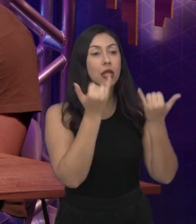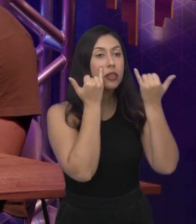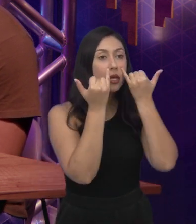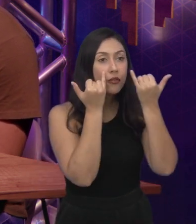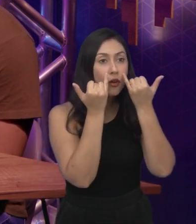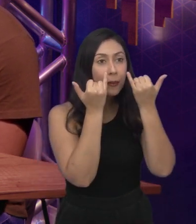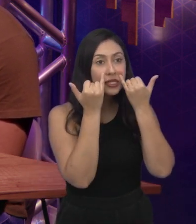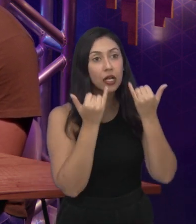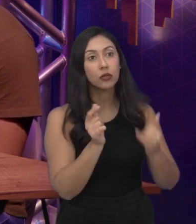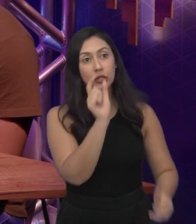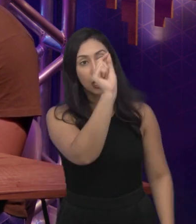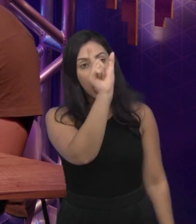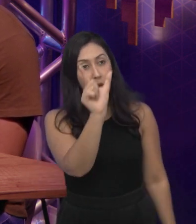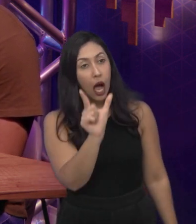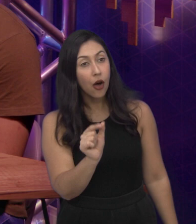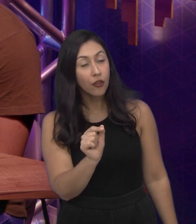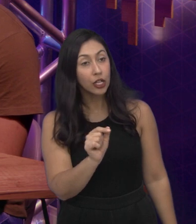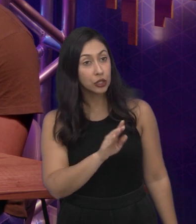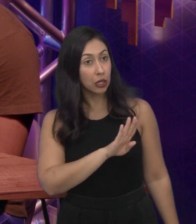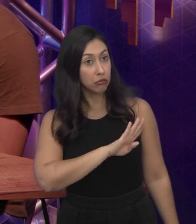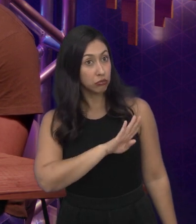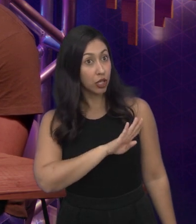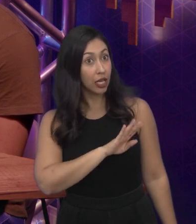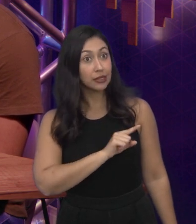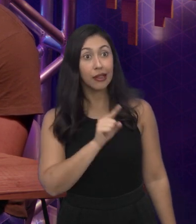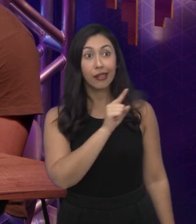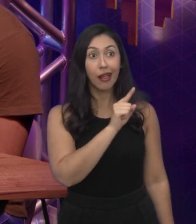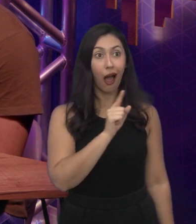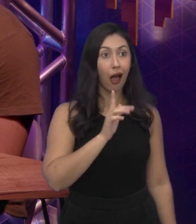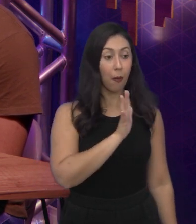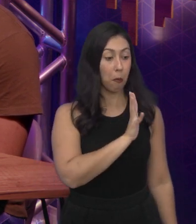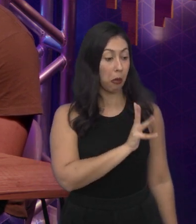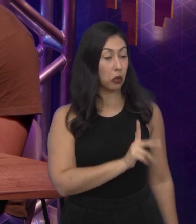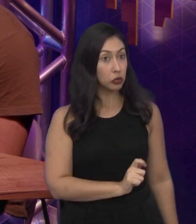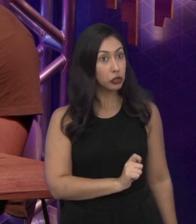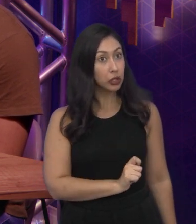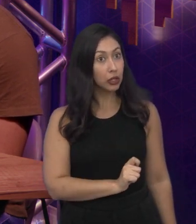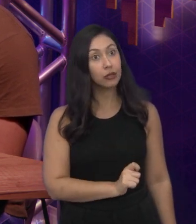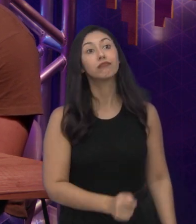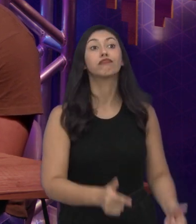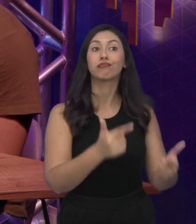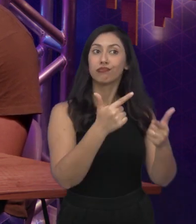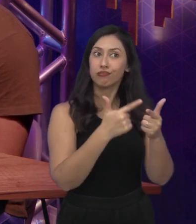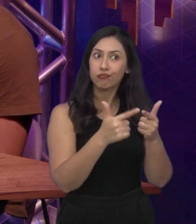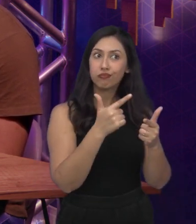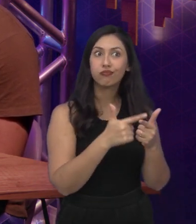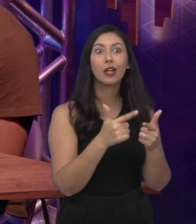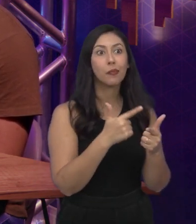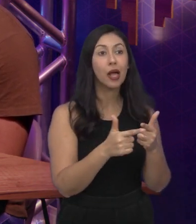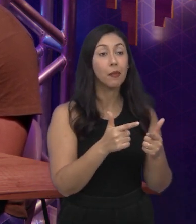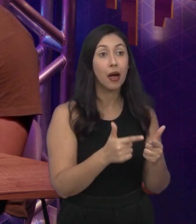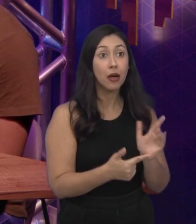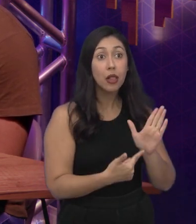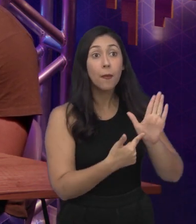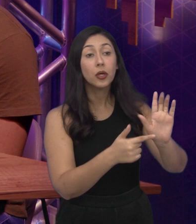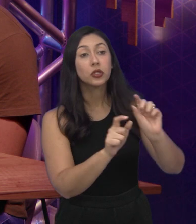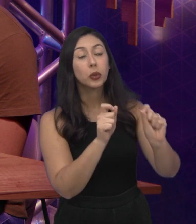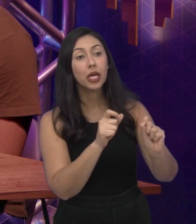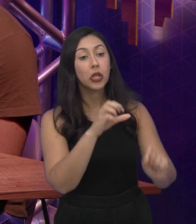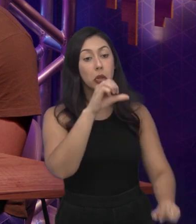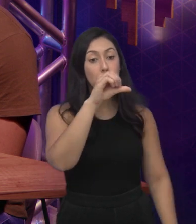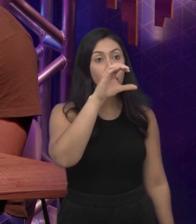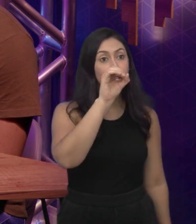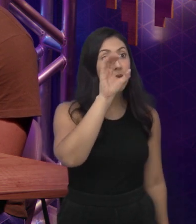dados, então, por exemplo, da faixa de Gaza, né, que é um território da Palestina, que atualmente tem enfrentado uma situação bem complicada, 90%